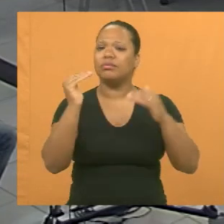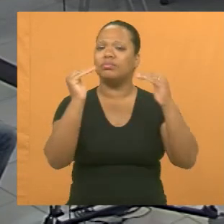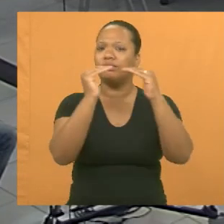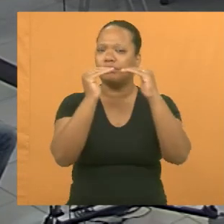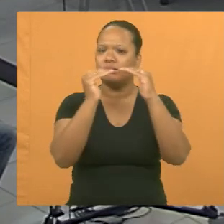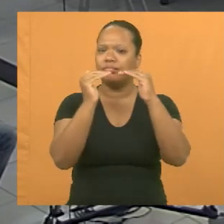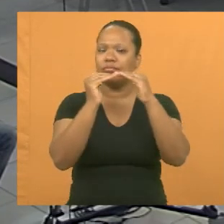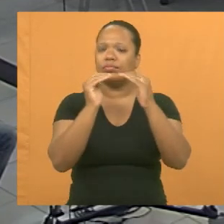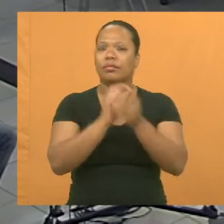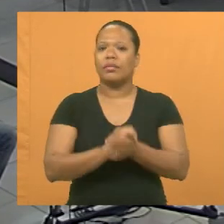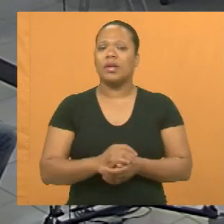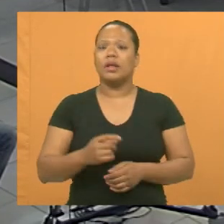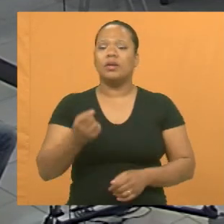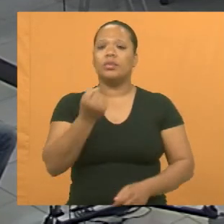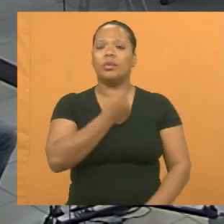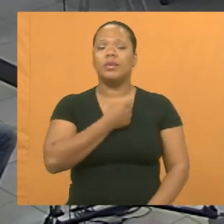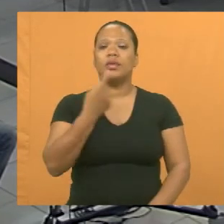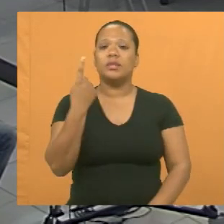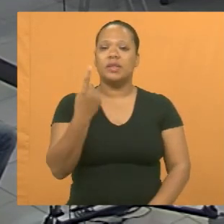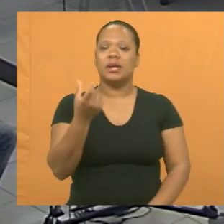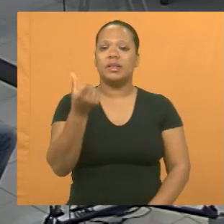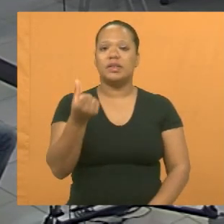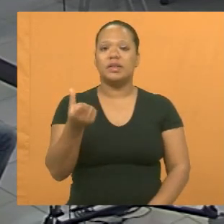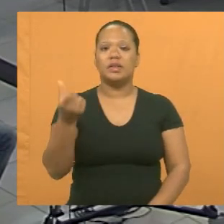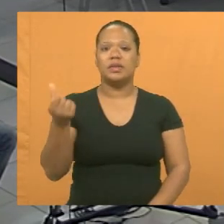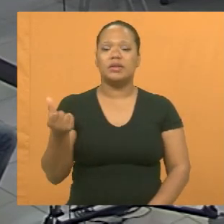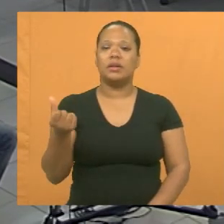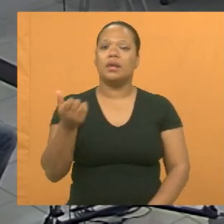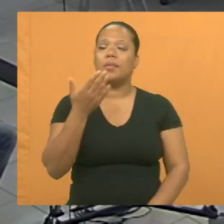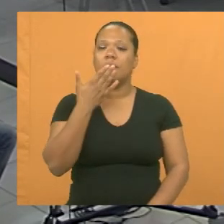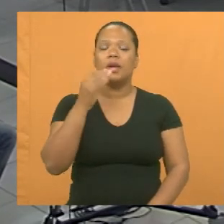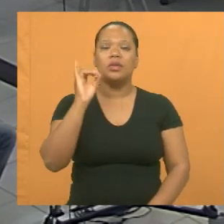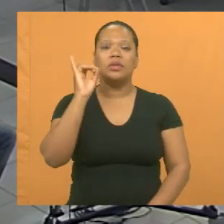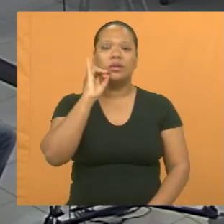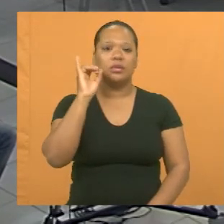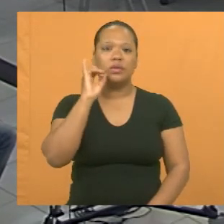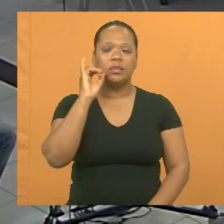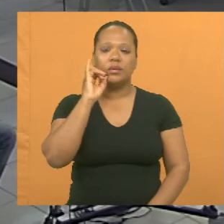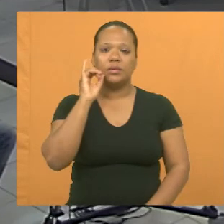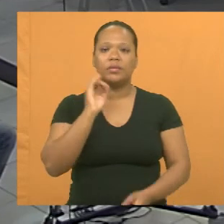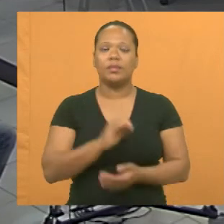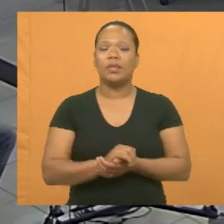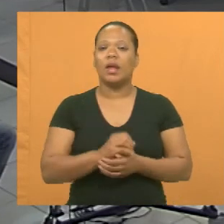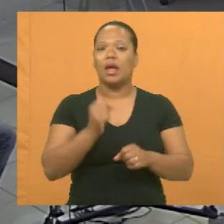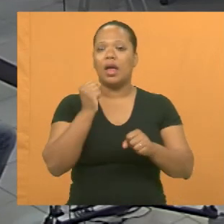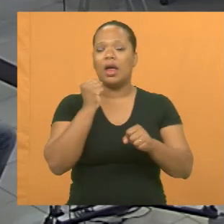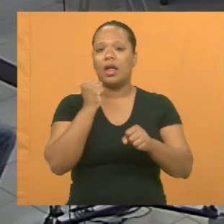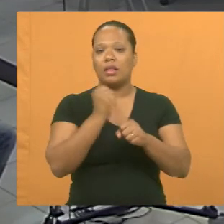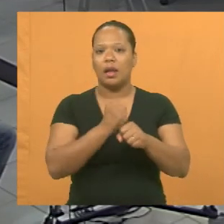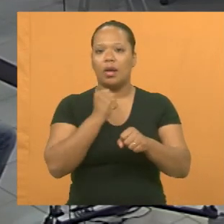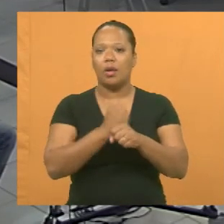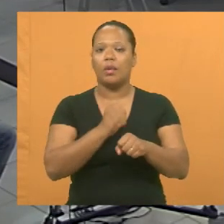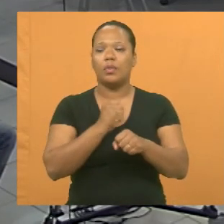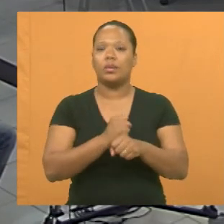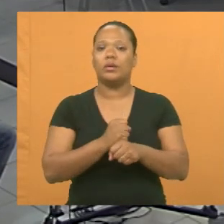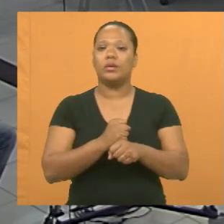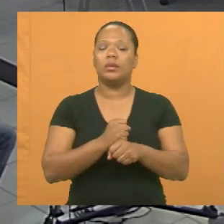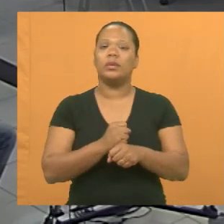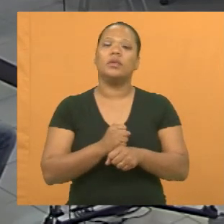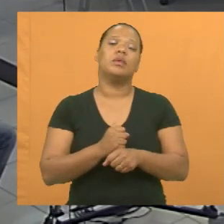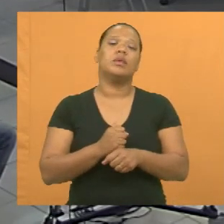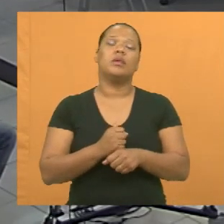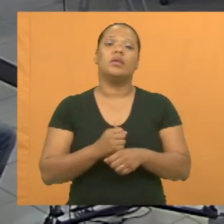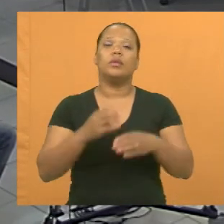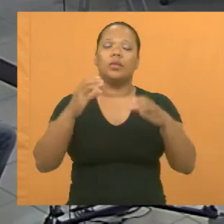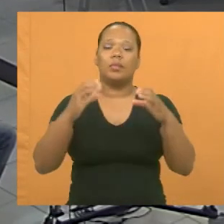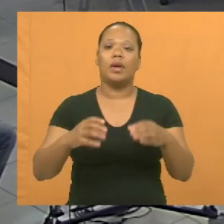de informações número 166. Requer informações acerca do andamento das obras do Parque Linear do bairro Campo